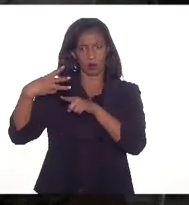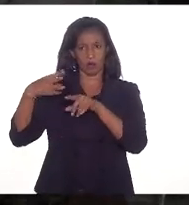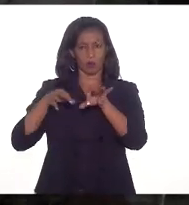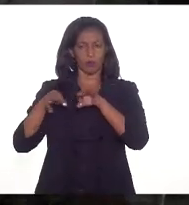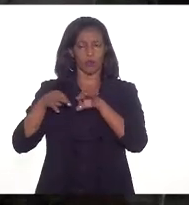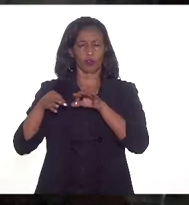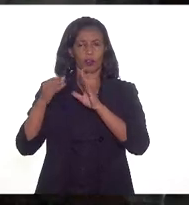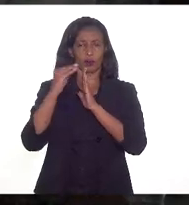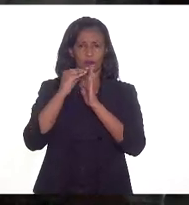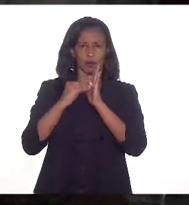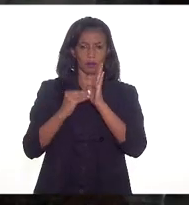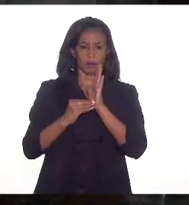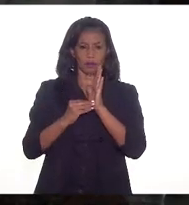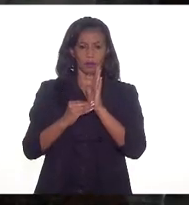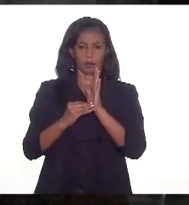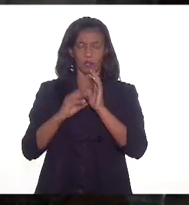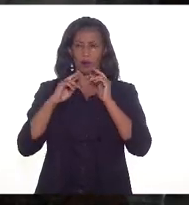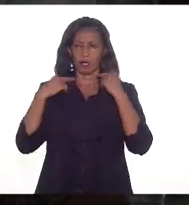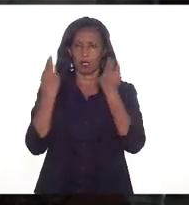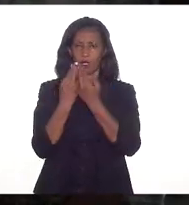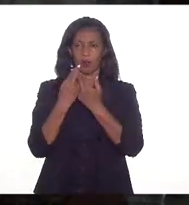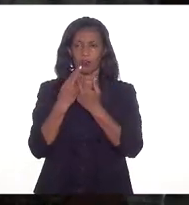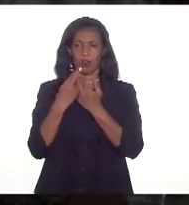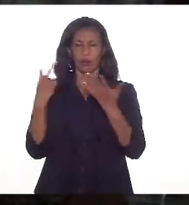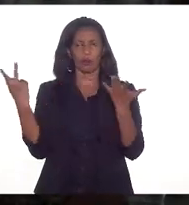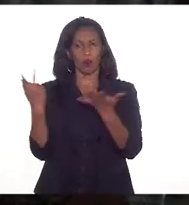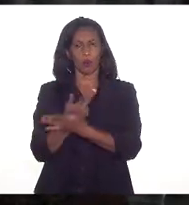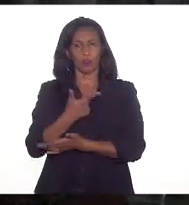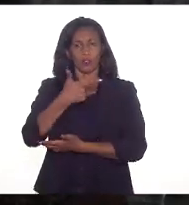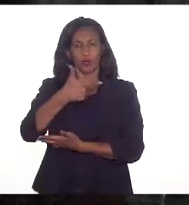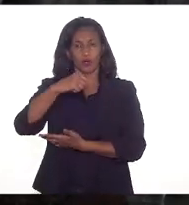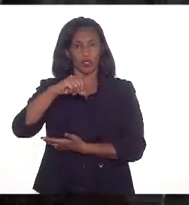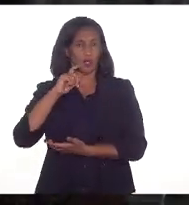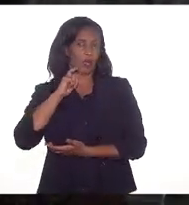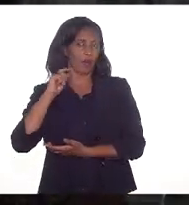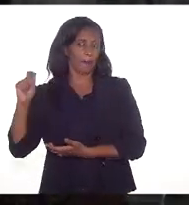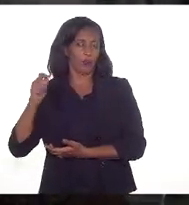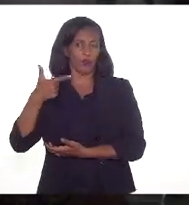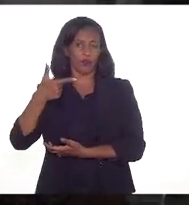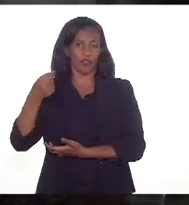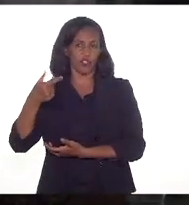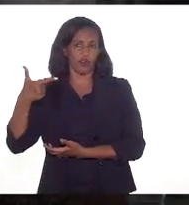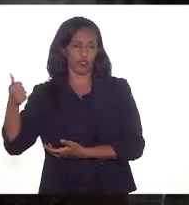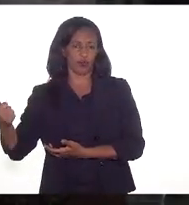mantidos na pauta após a reunião prévia realizada pelo WhatsApp em 29 de abril de 2021.